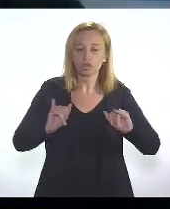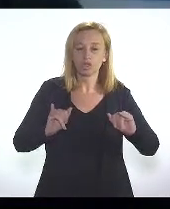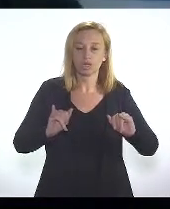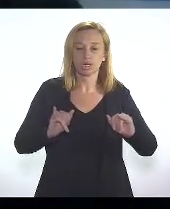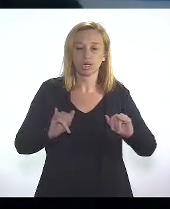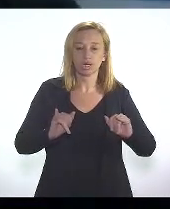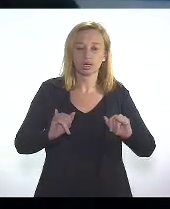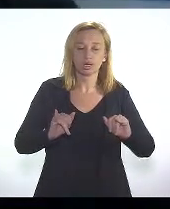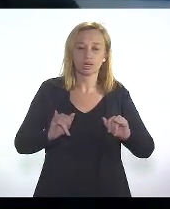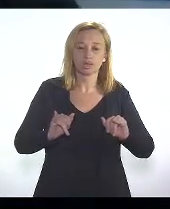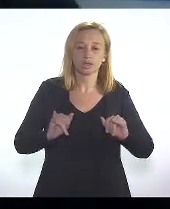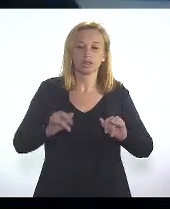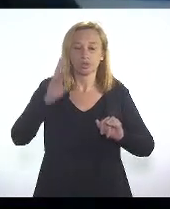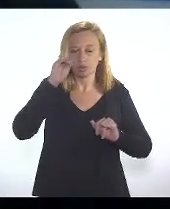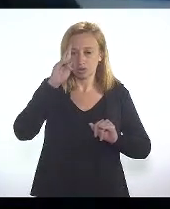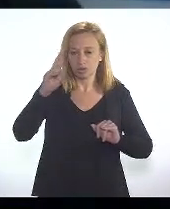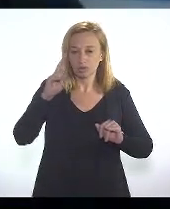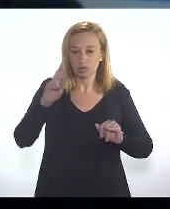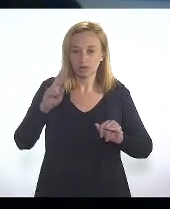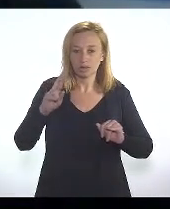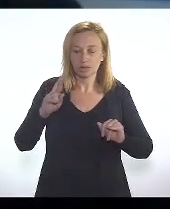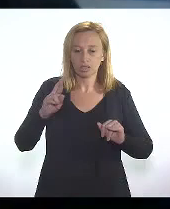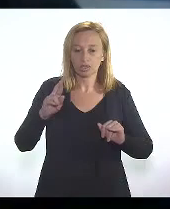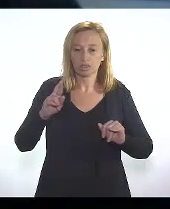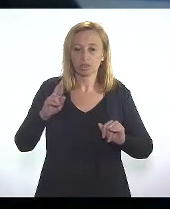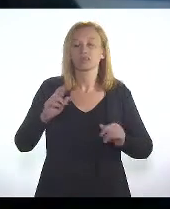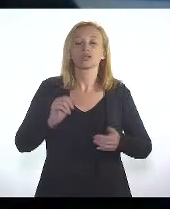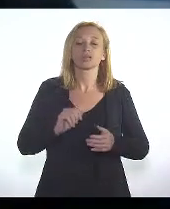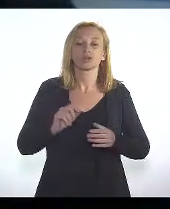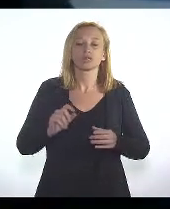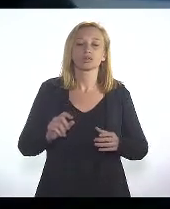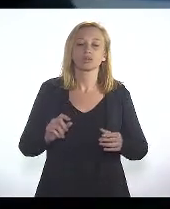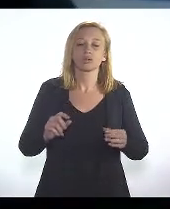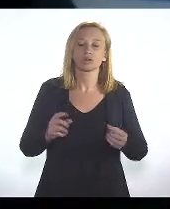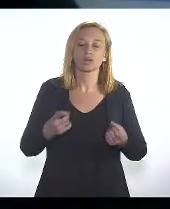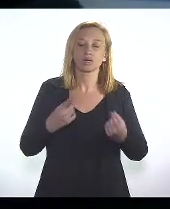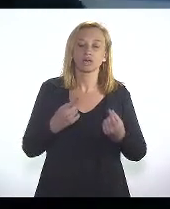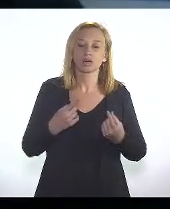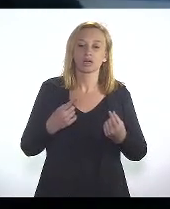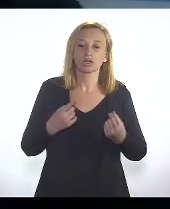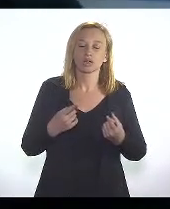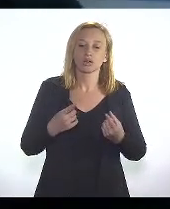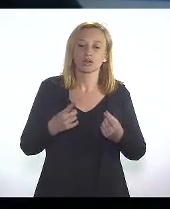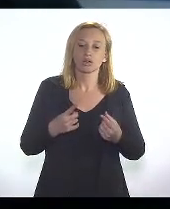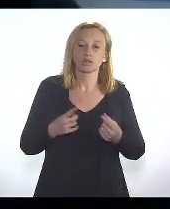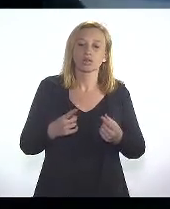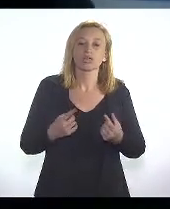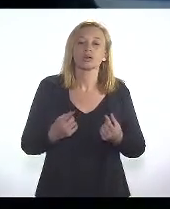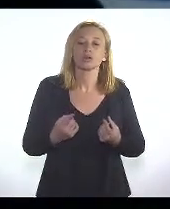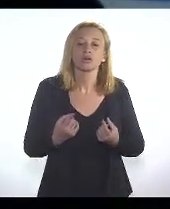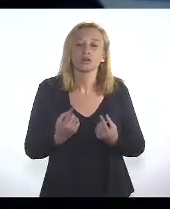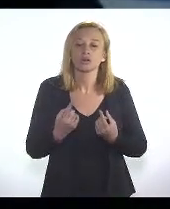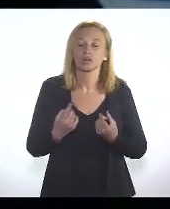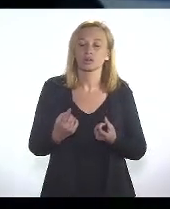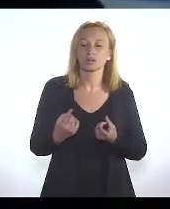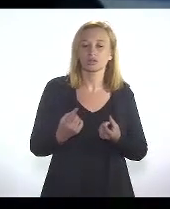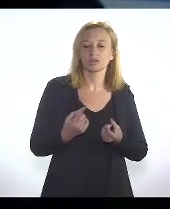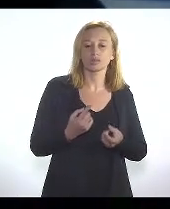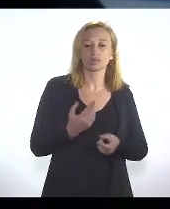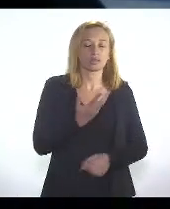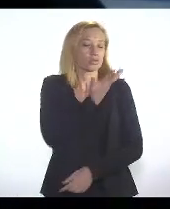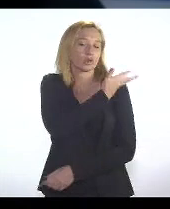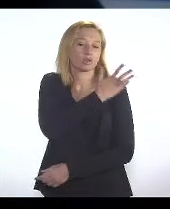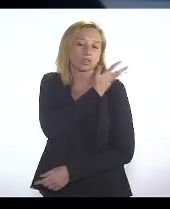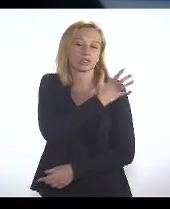às autoridades responsáveis pela nova onda de agressões a atividades religiosas. E, em terceiro e